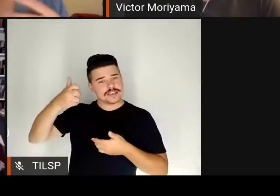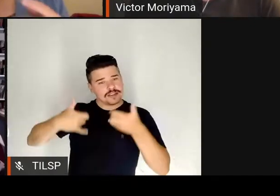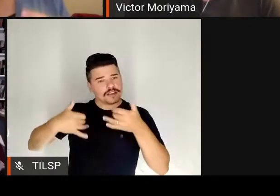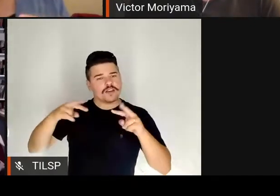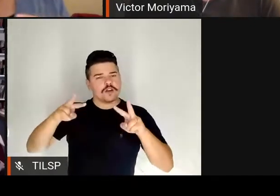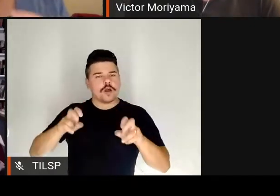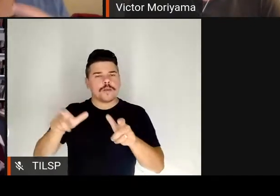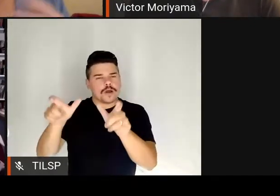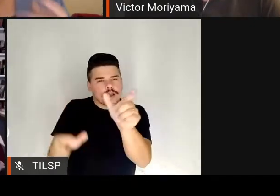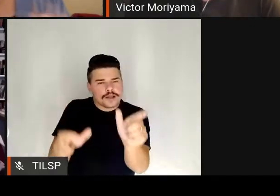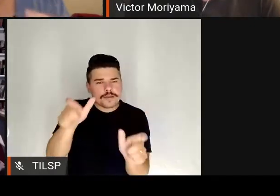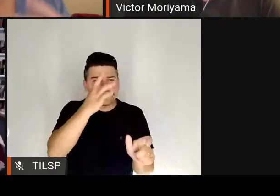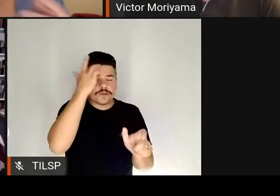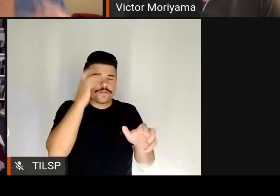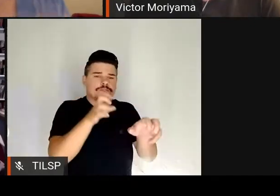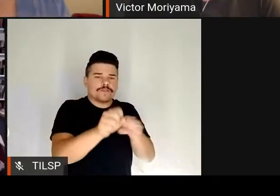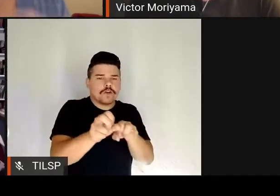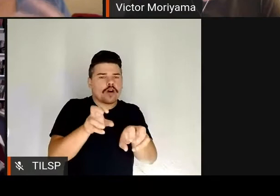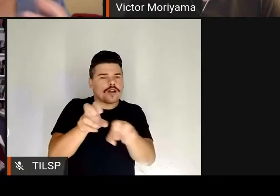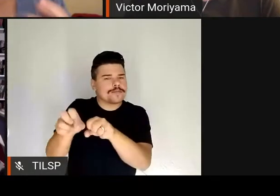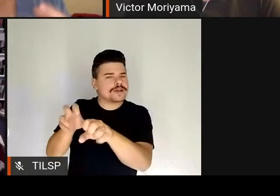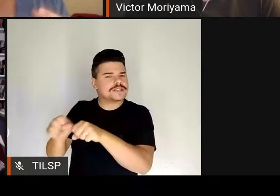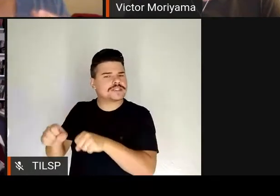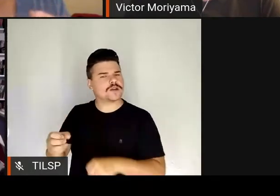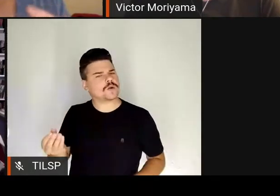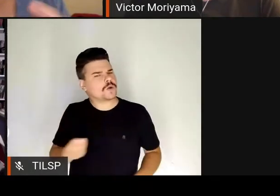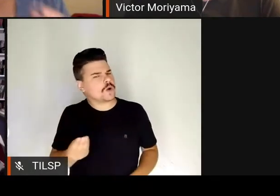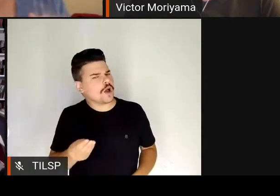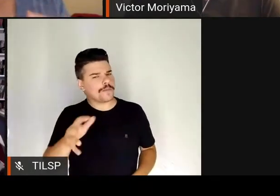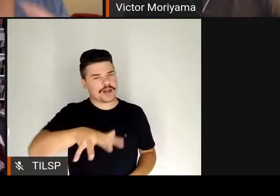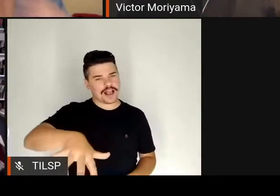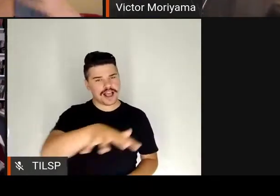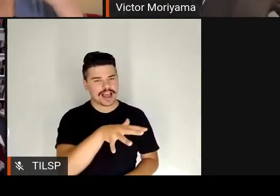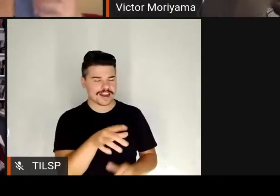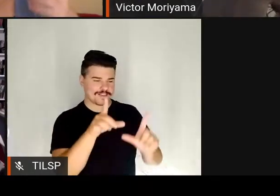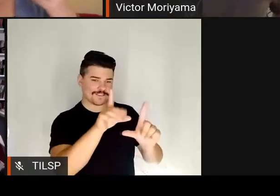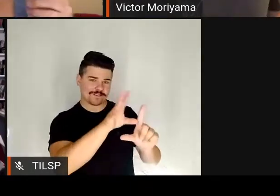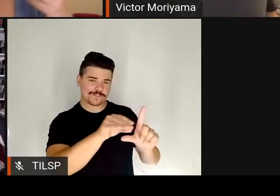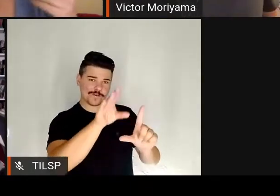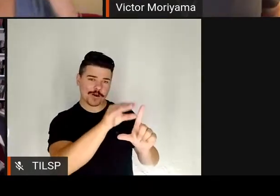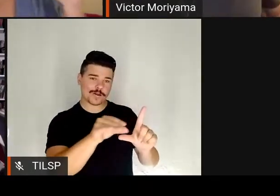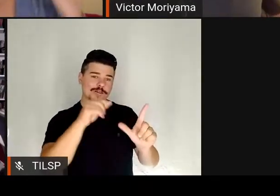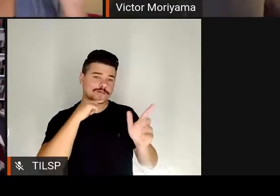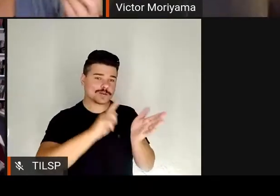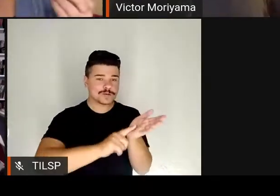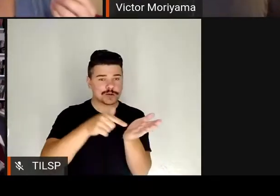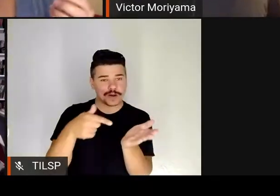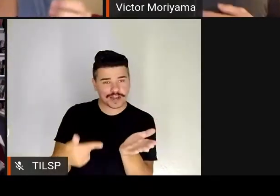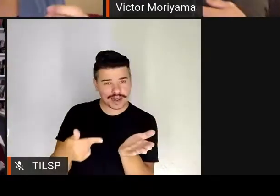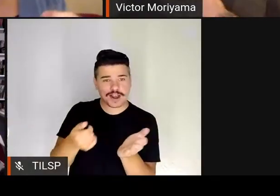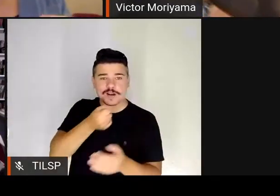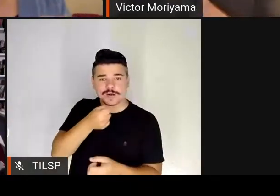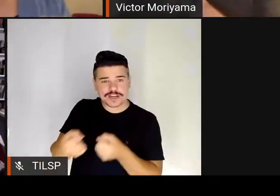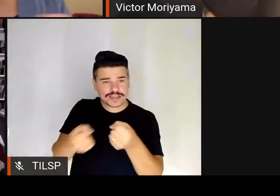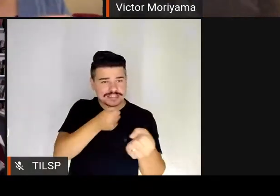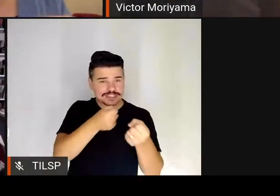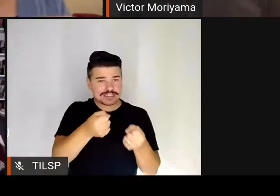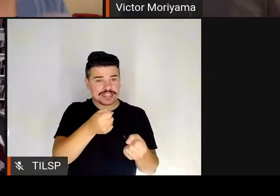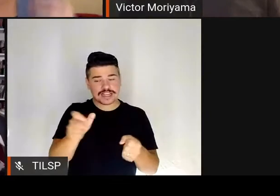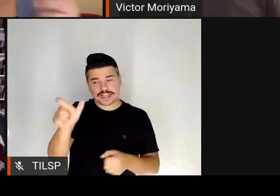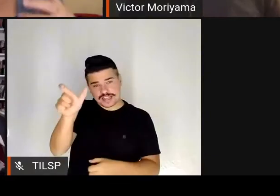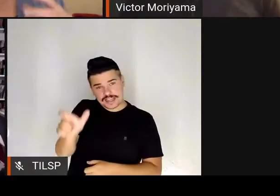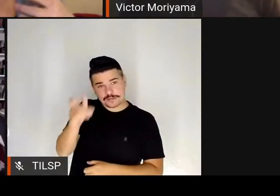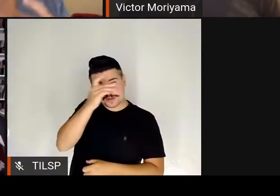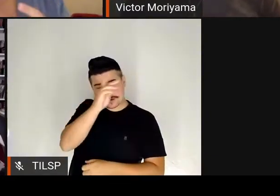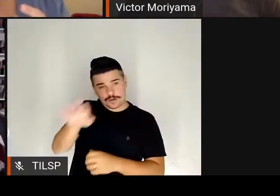formação da noção do fotojornalismo e da ideia do fotojornalista moderno,